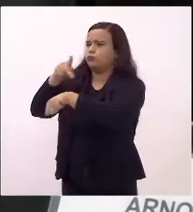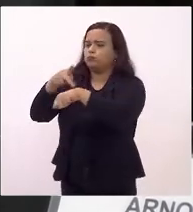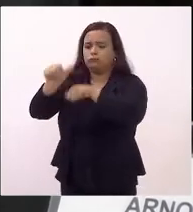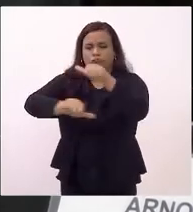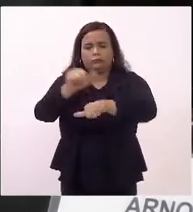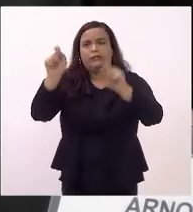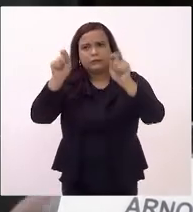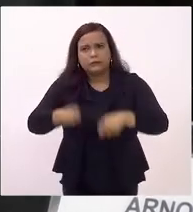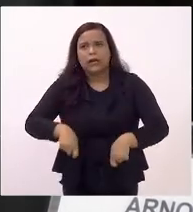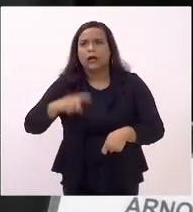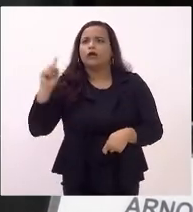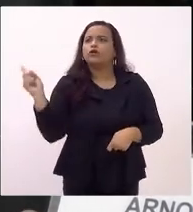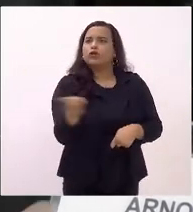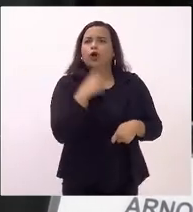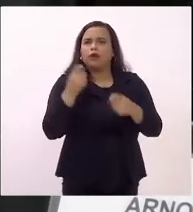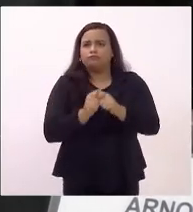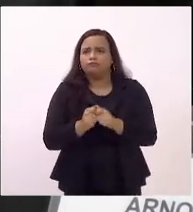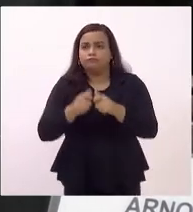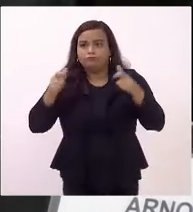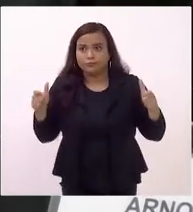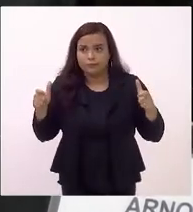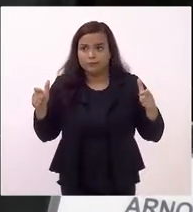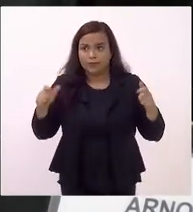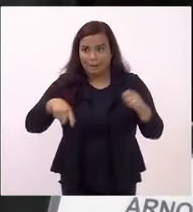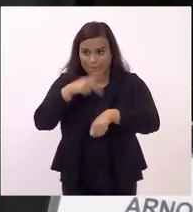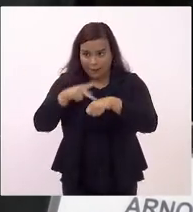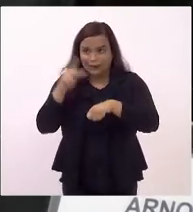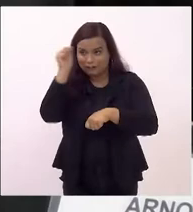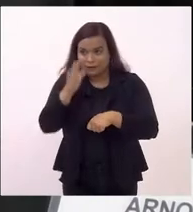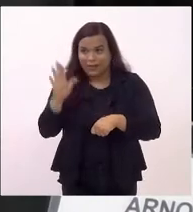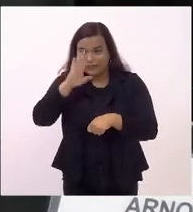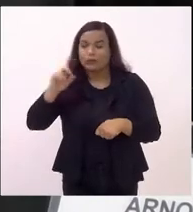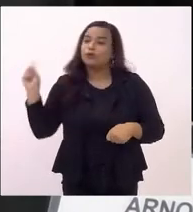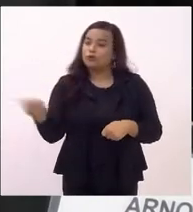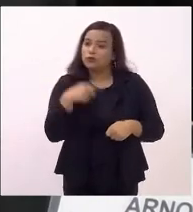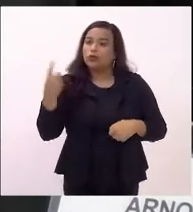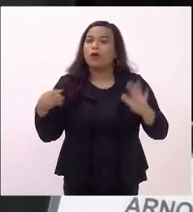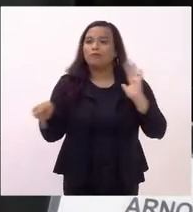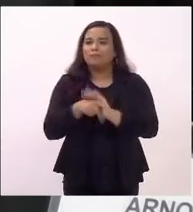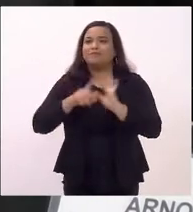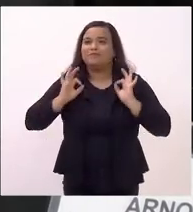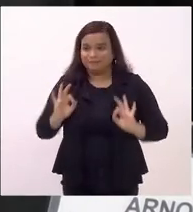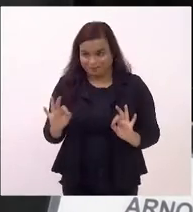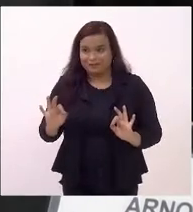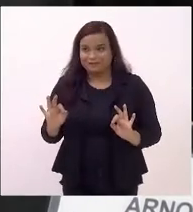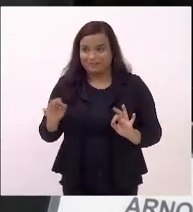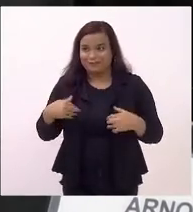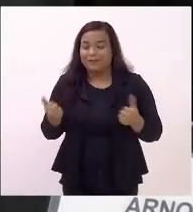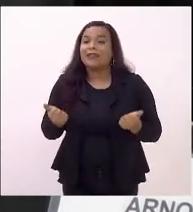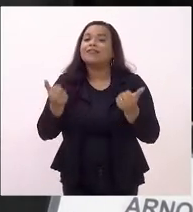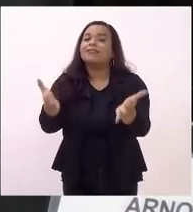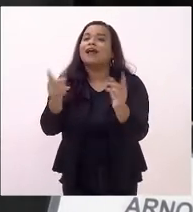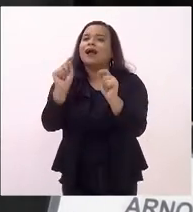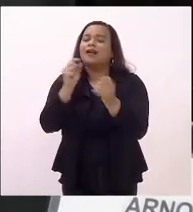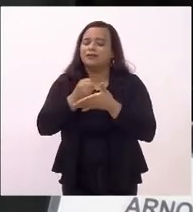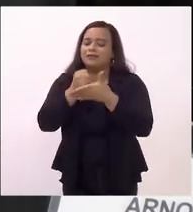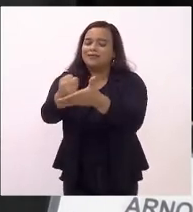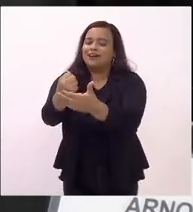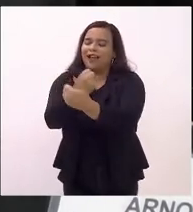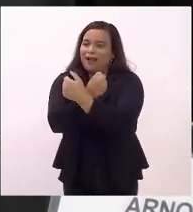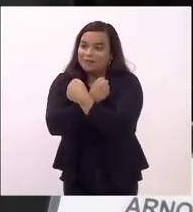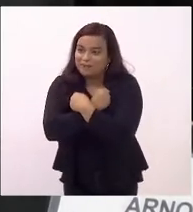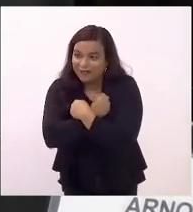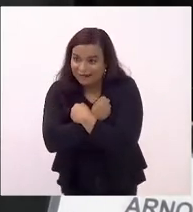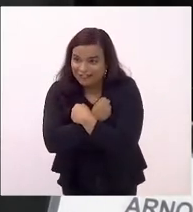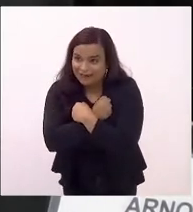nós somos maioria aqui, porque esse país é nosso. Então, eu deixo o meu abraço e todo